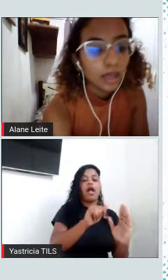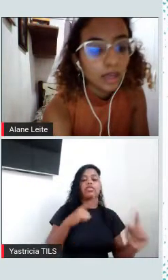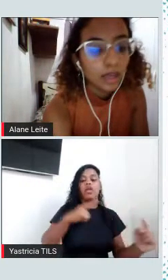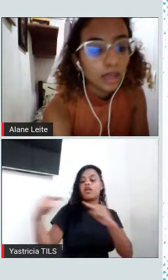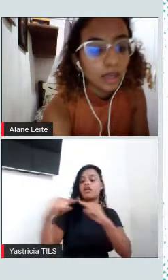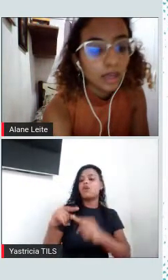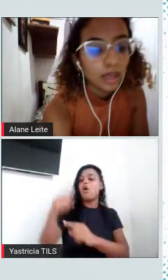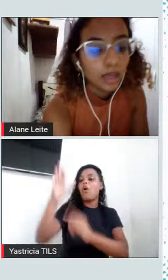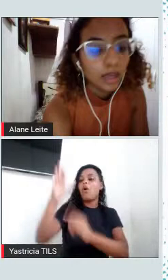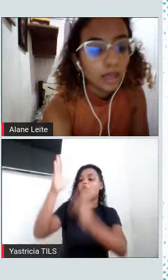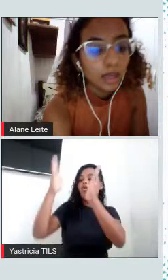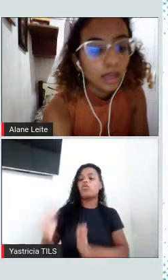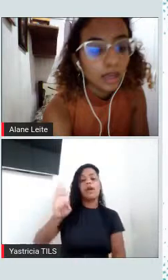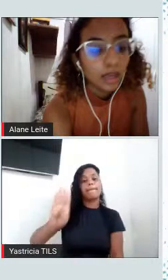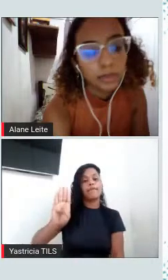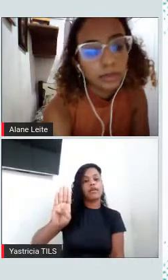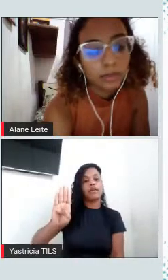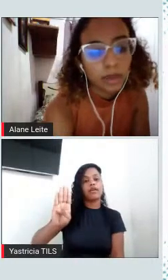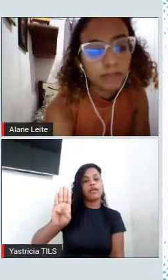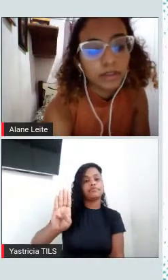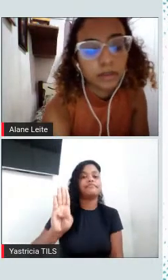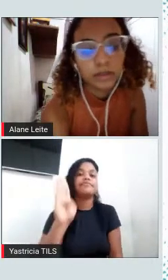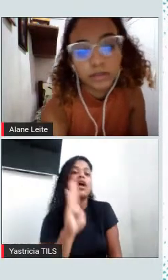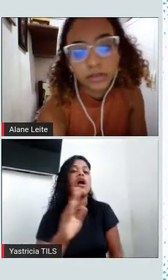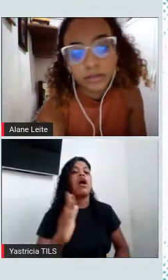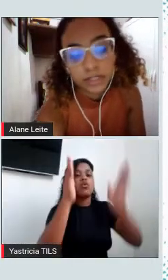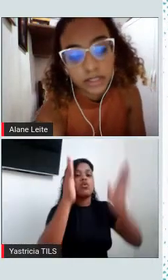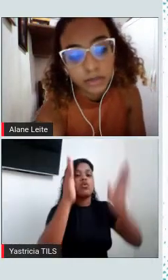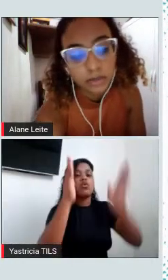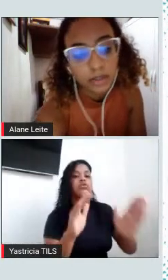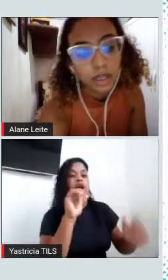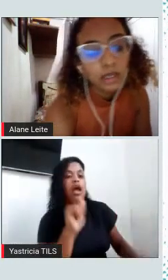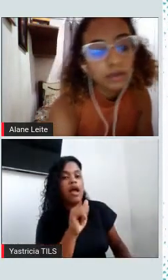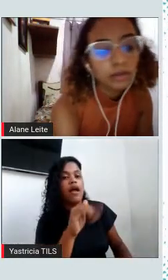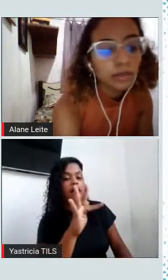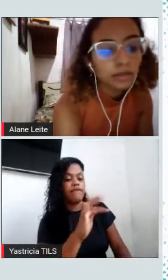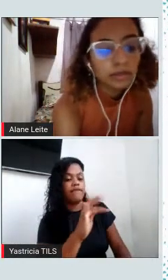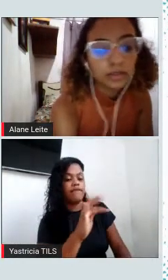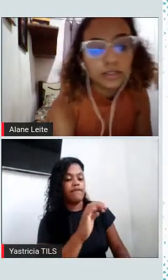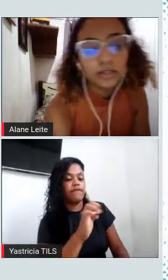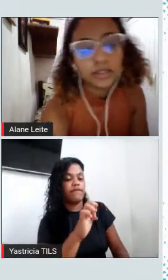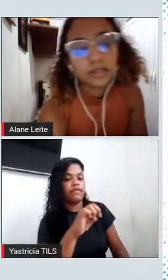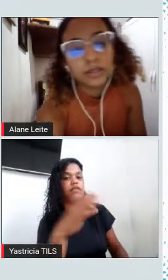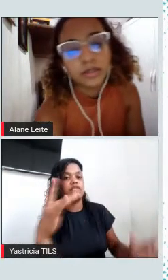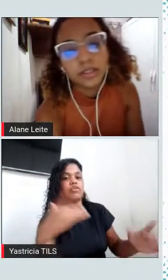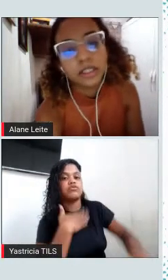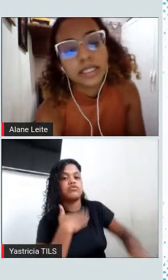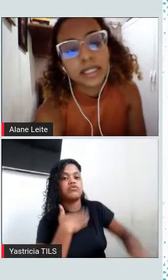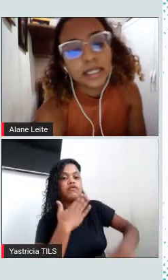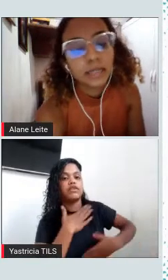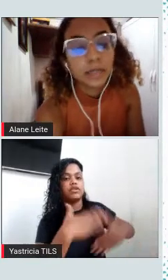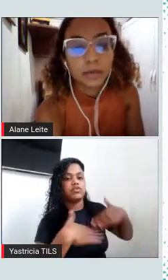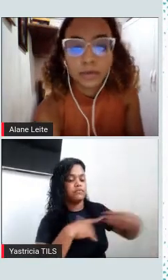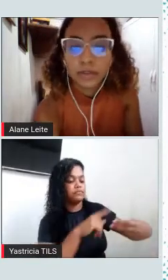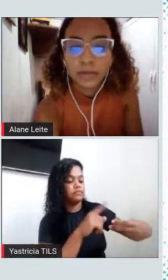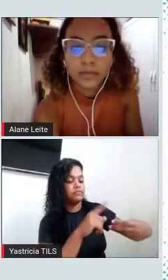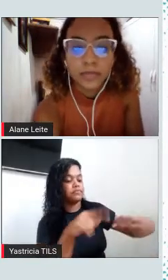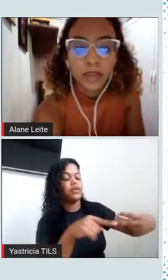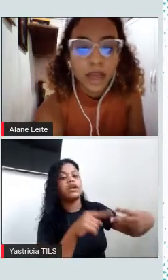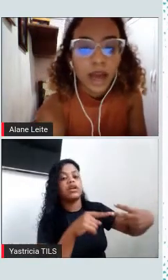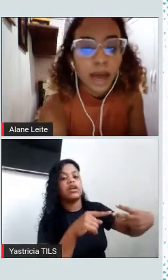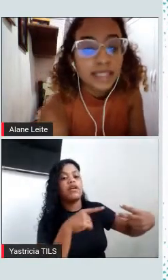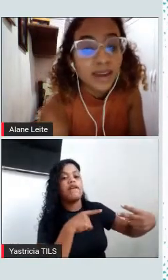A coluna A ela tem como o número 1 é fenômenos físicos e o número 2 fenômenos